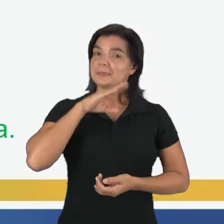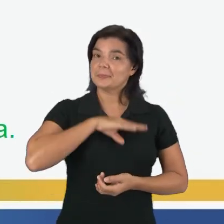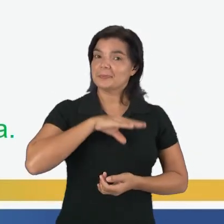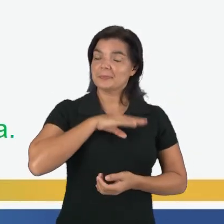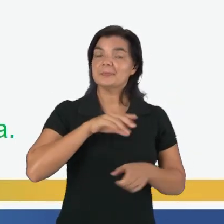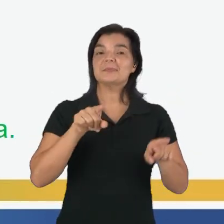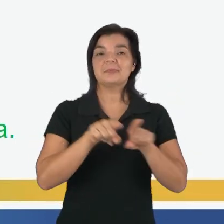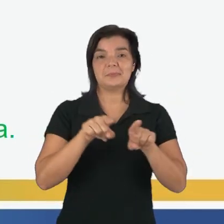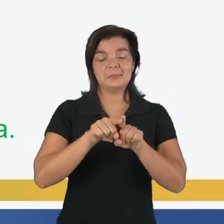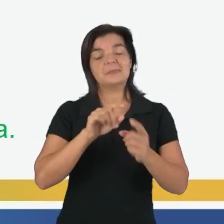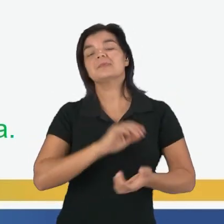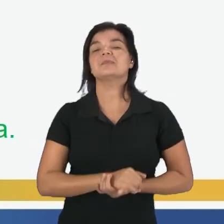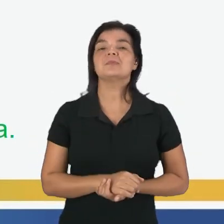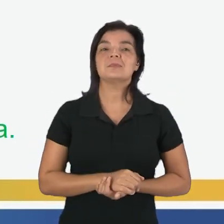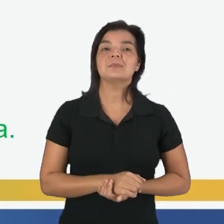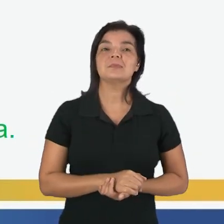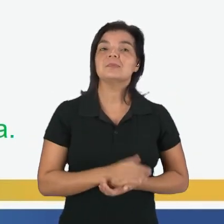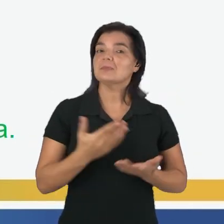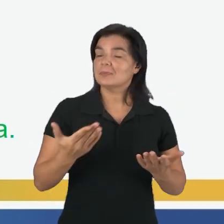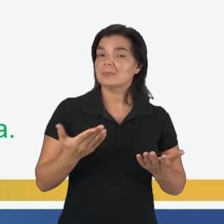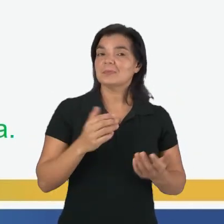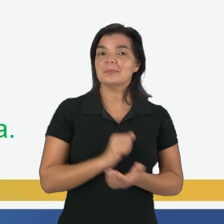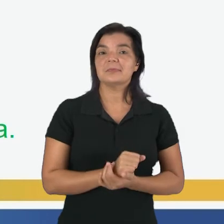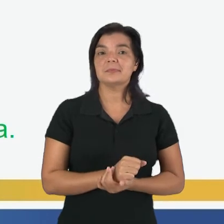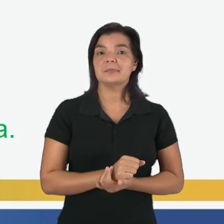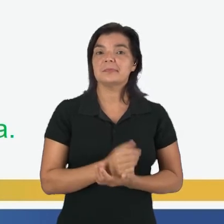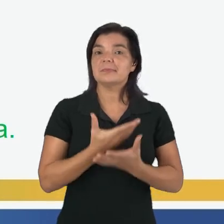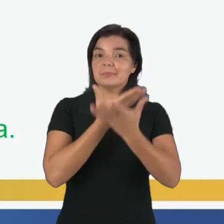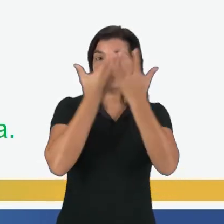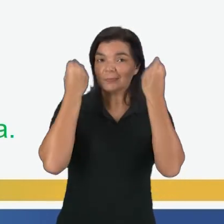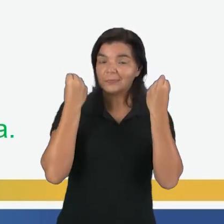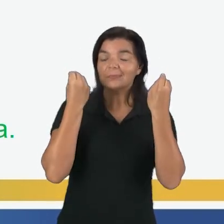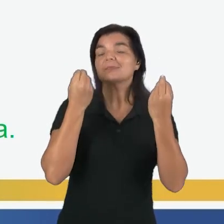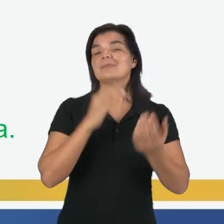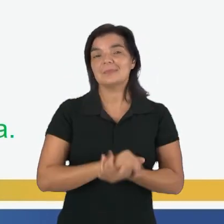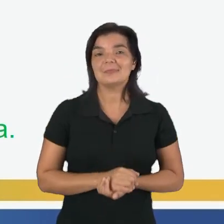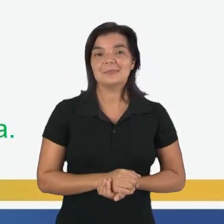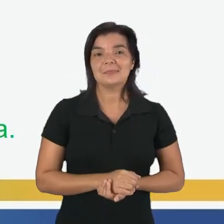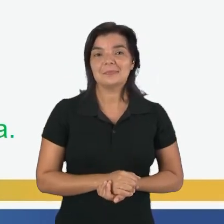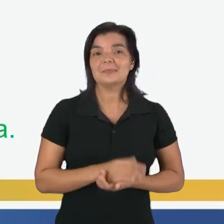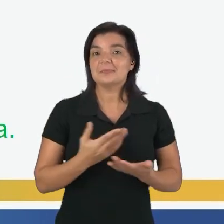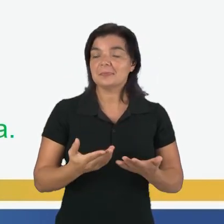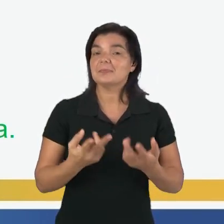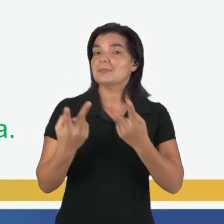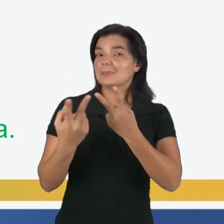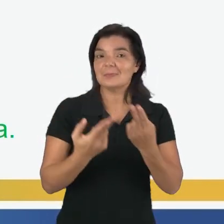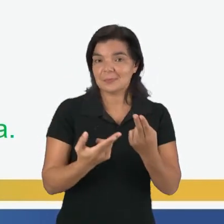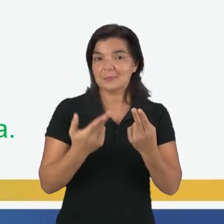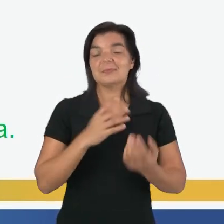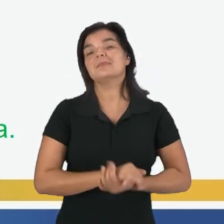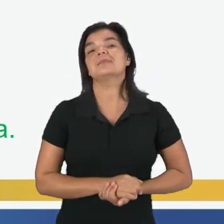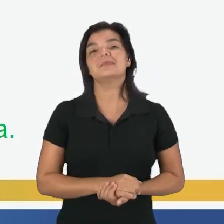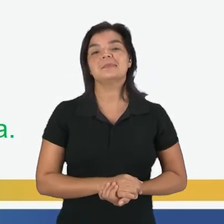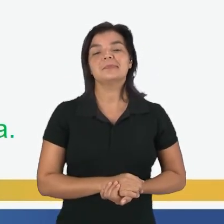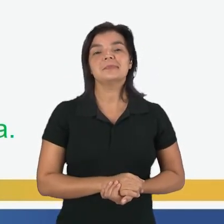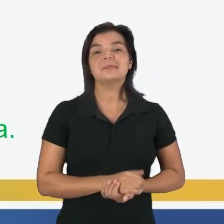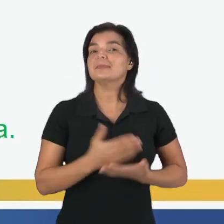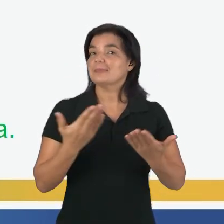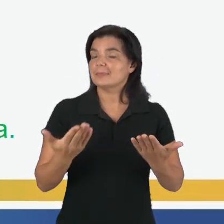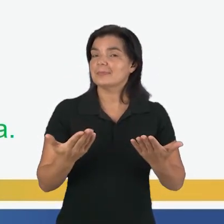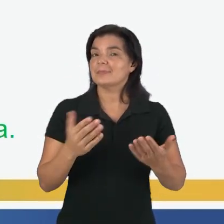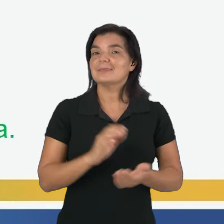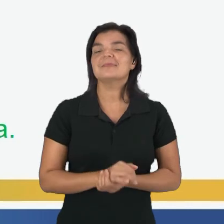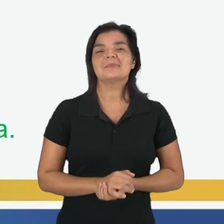para designar aquele serviço, ele acabou esquecendo que equivalia à mesma coisa. Então, essa